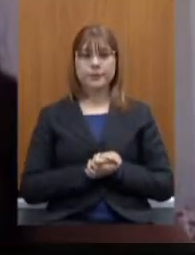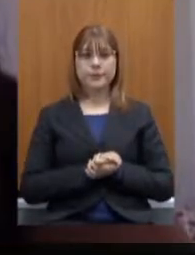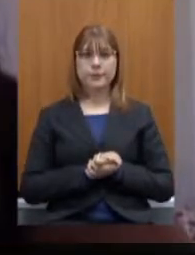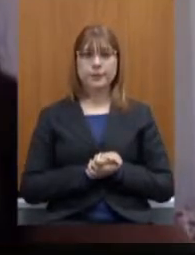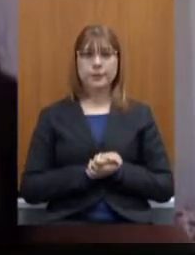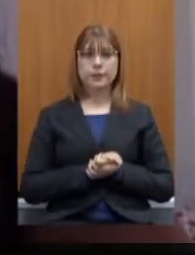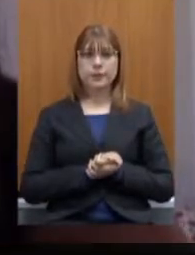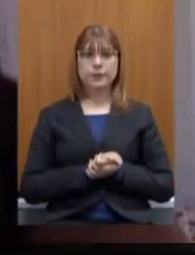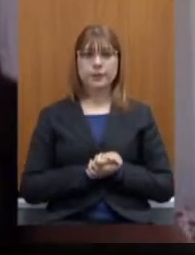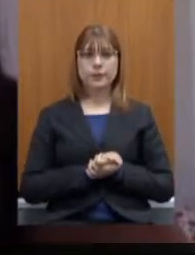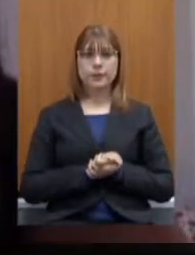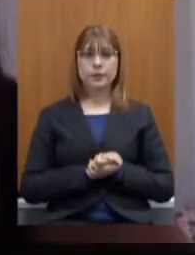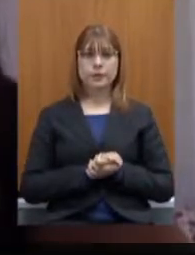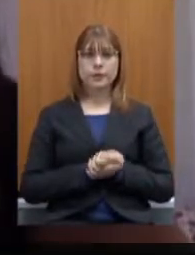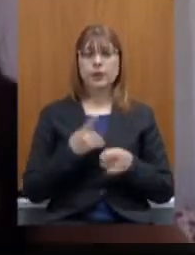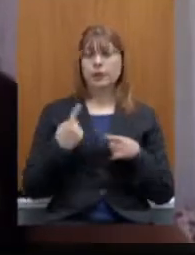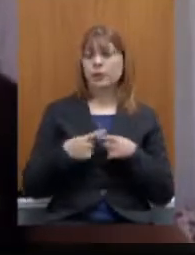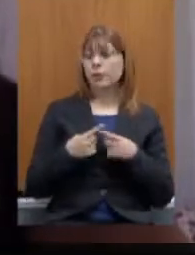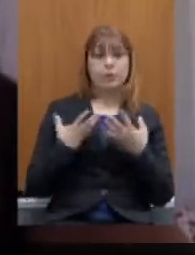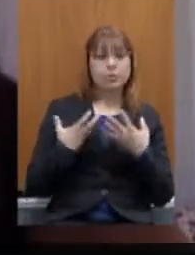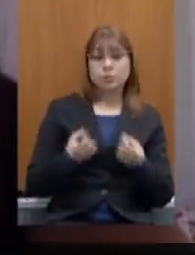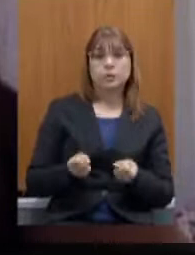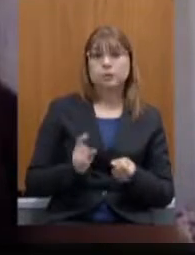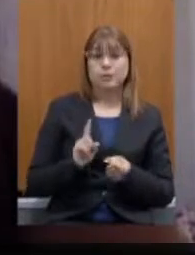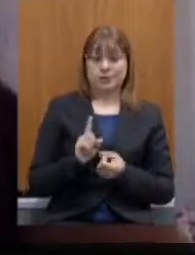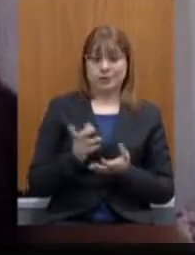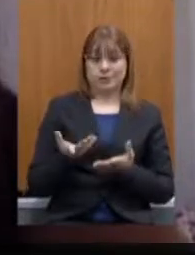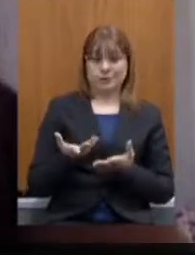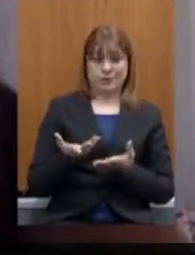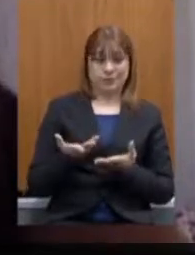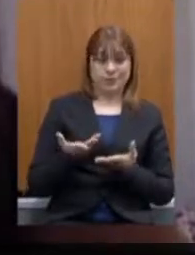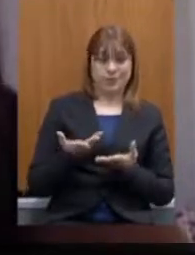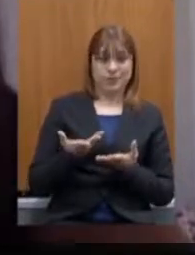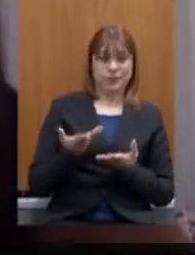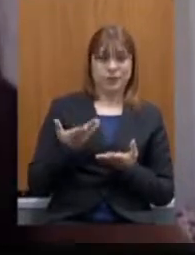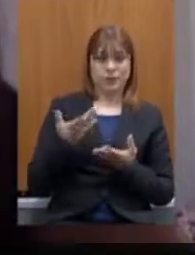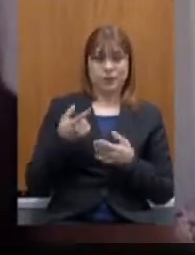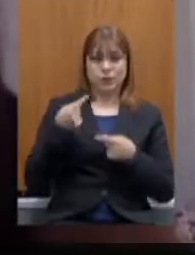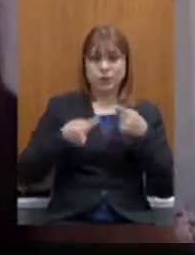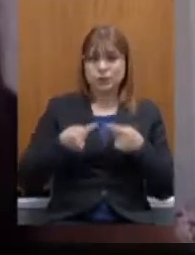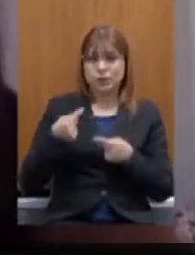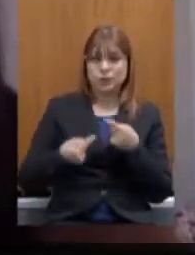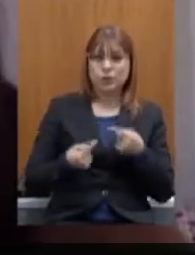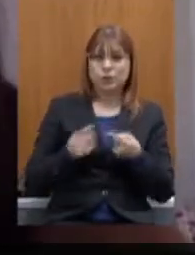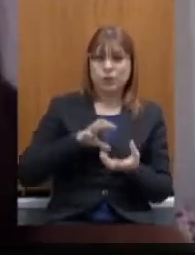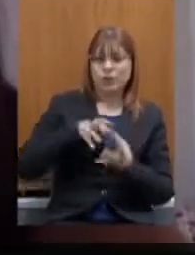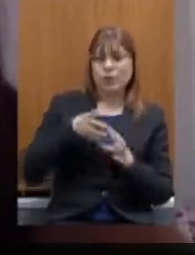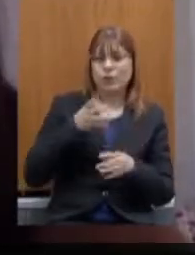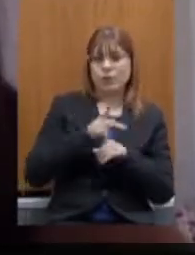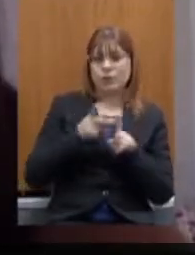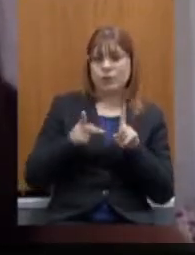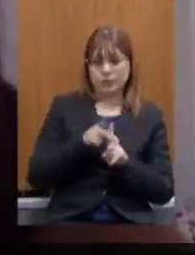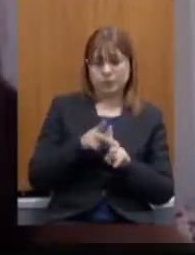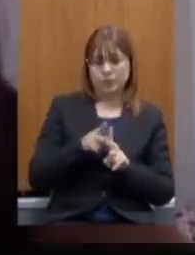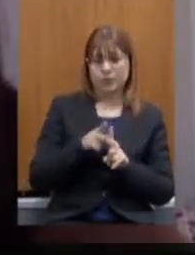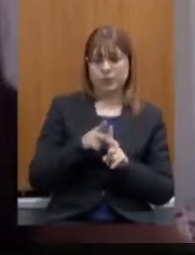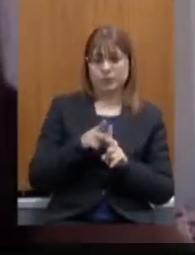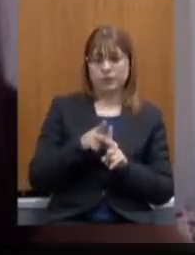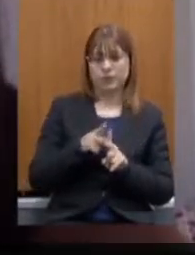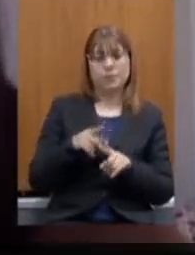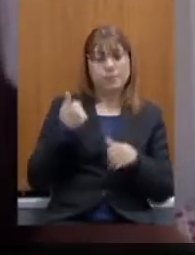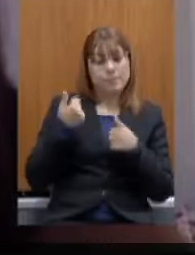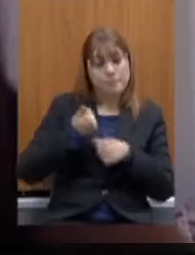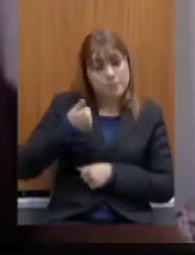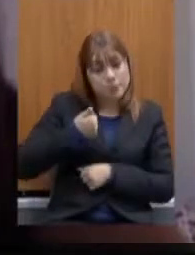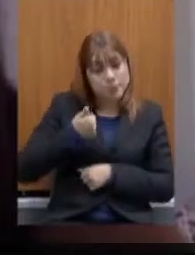a aceitar discutir uma reforma da previdência antes que o estado faça o que deve fazer